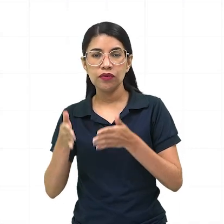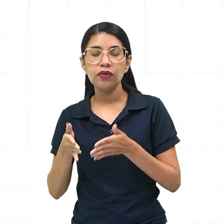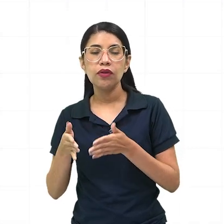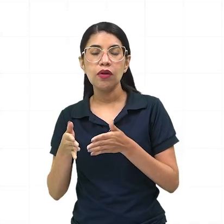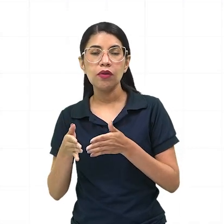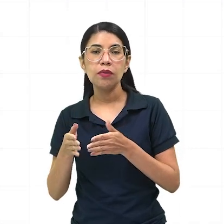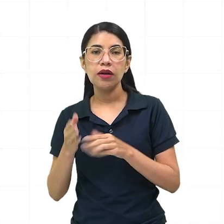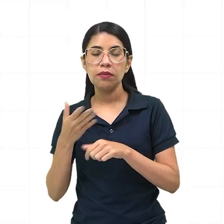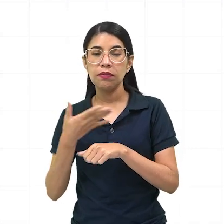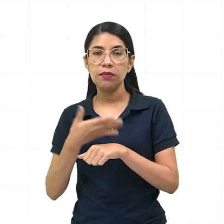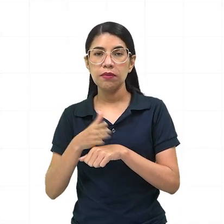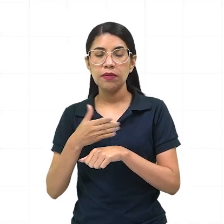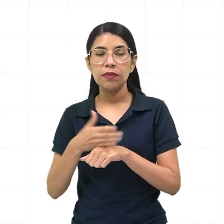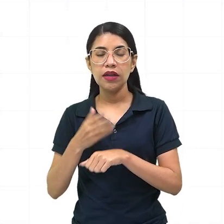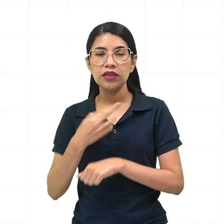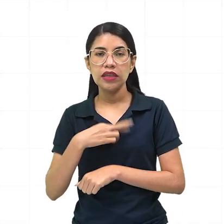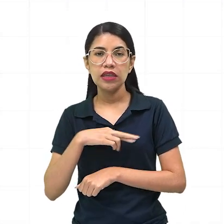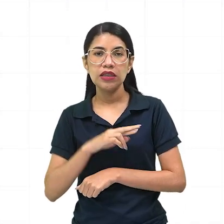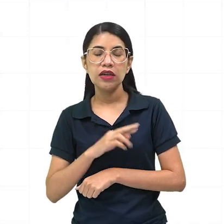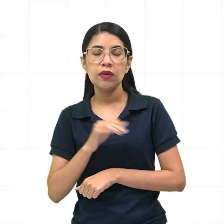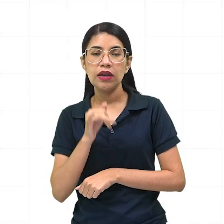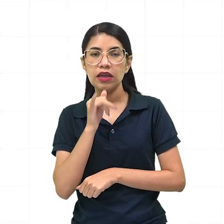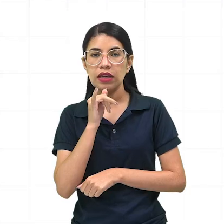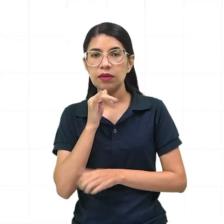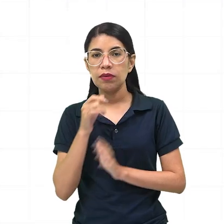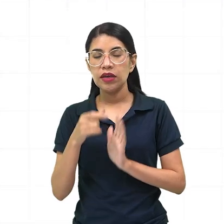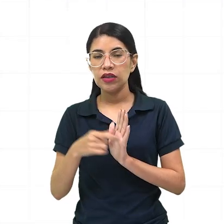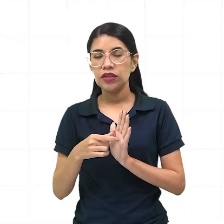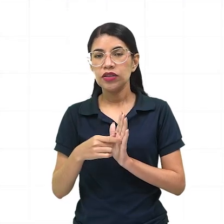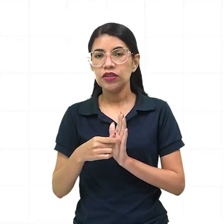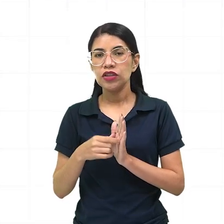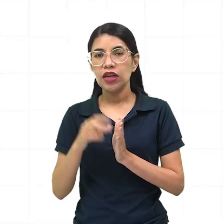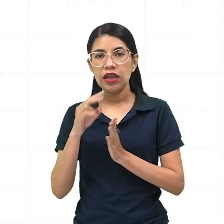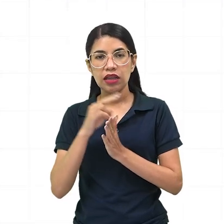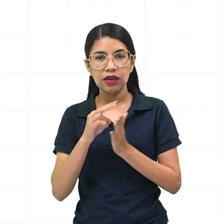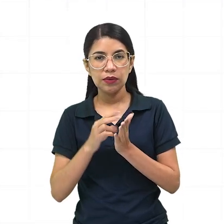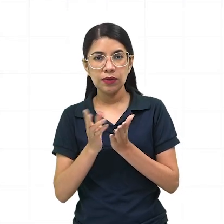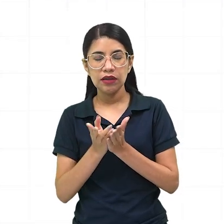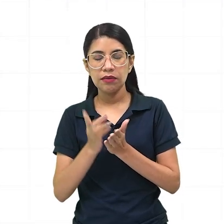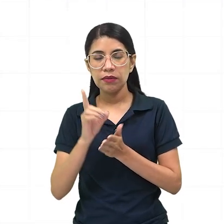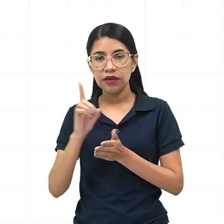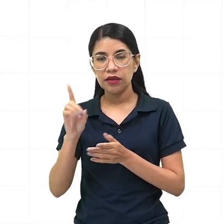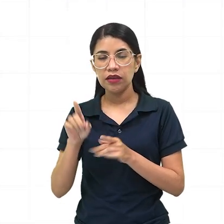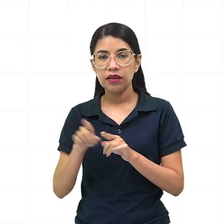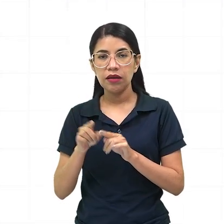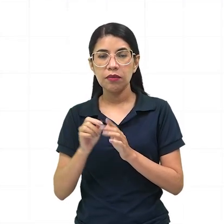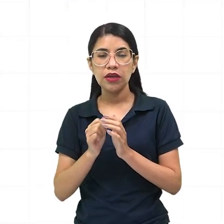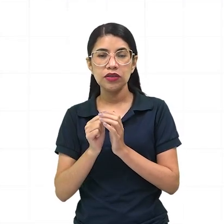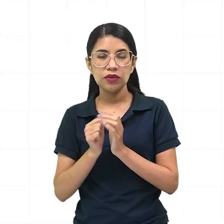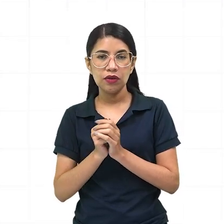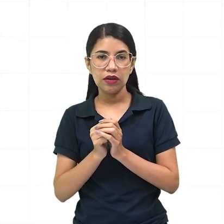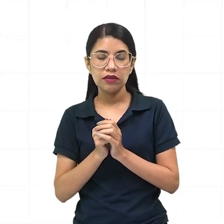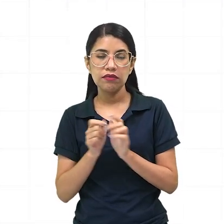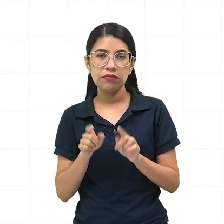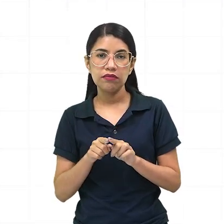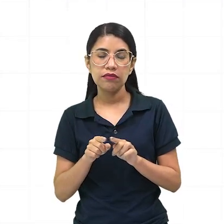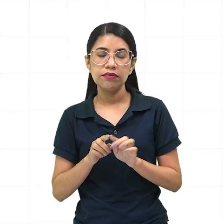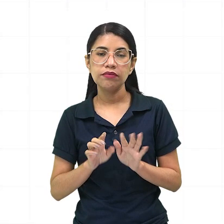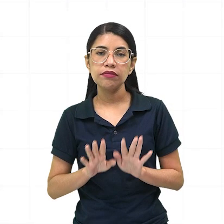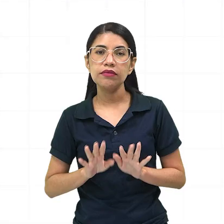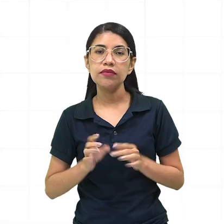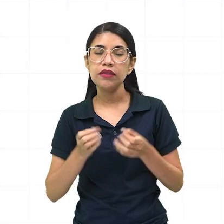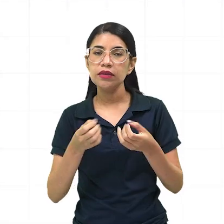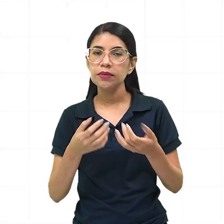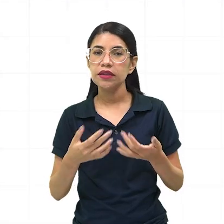especificamente para práticas religiosas, com aplicativos de meditação, leituras de textos sagrados e até oração, né? Deixa eu falar uma